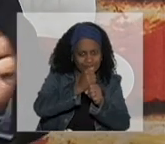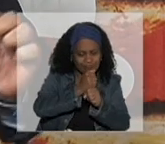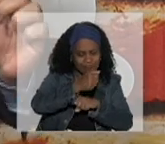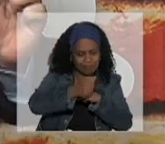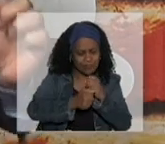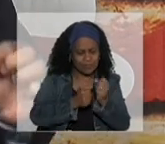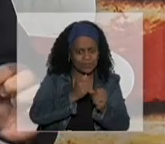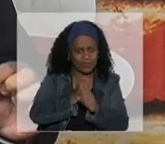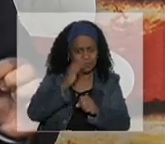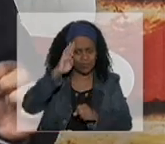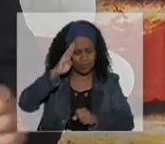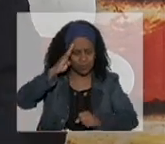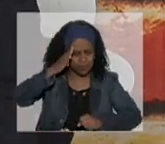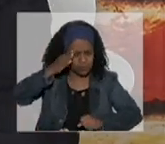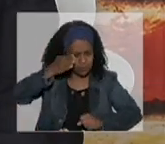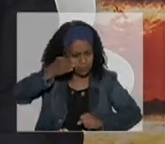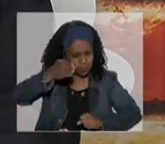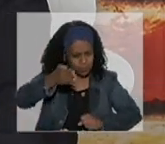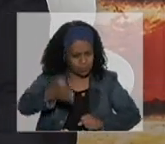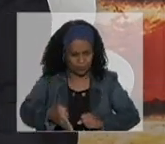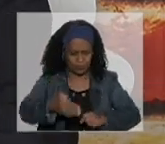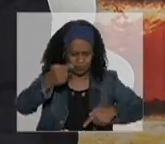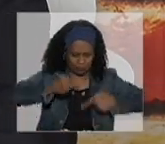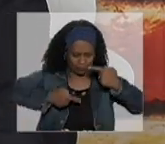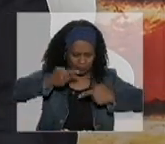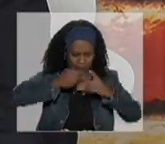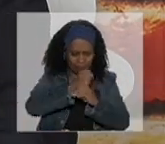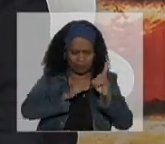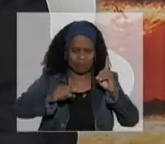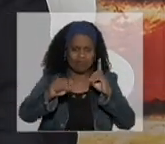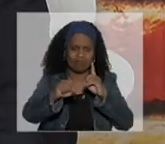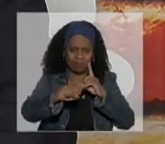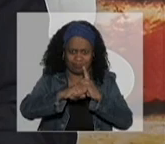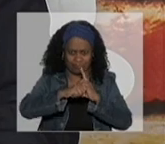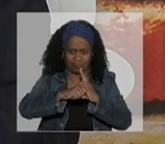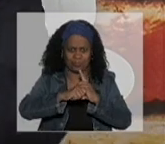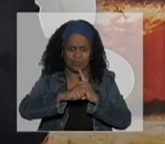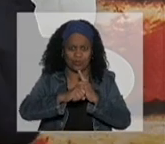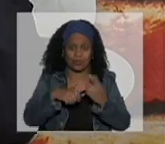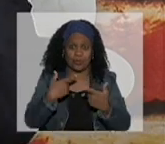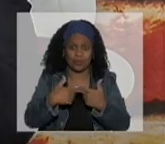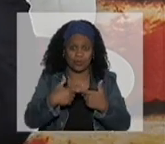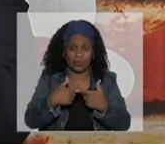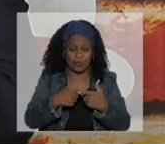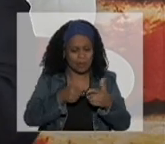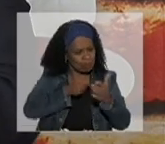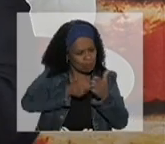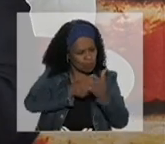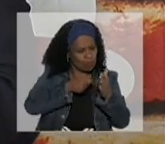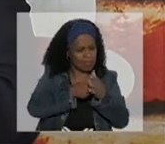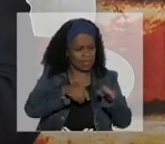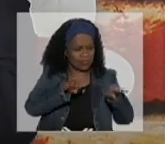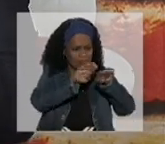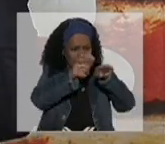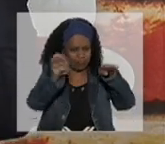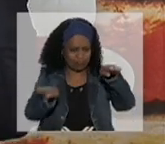anos consecutivos de investimentos em políticas sociais. Assim, porque o combate à